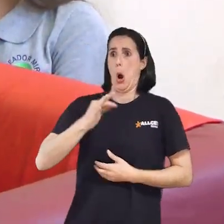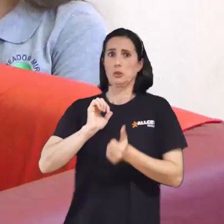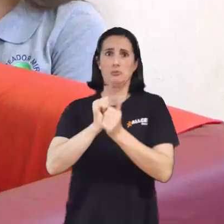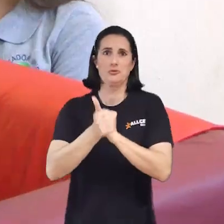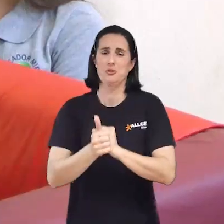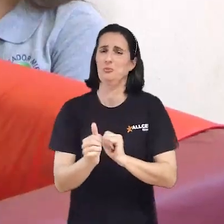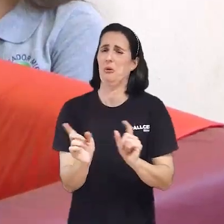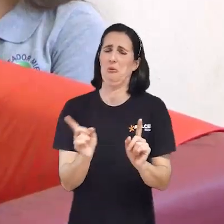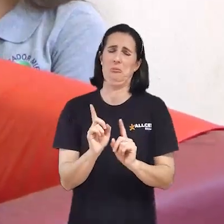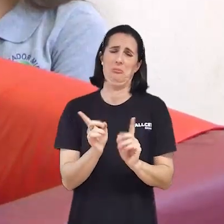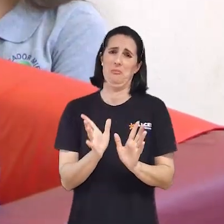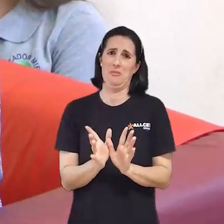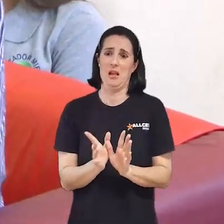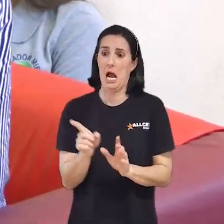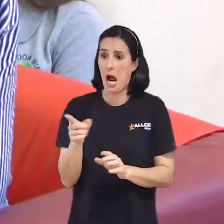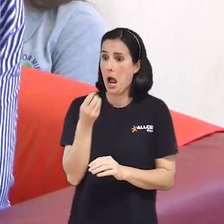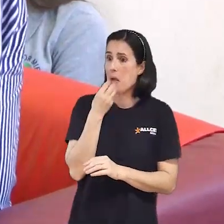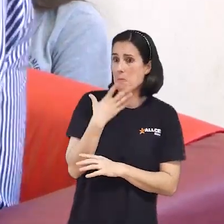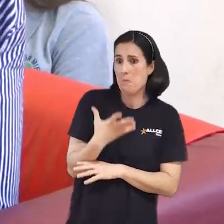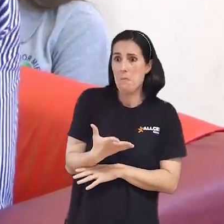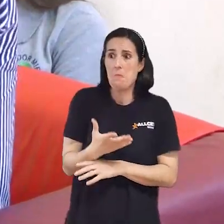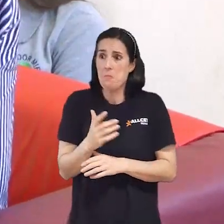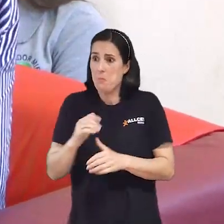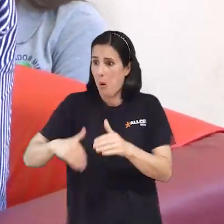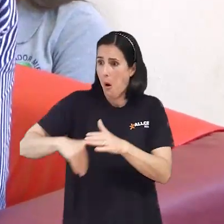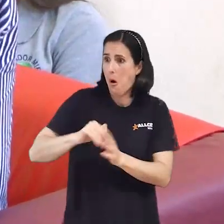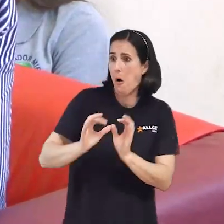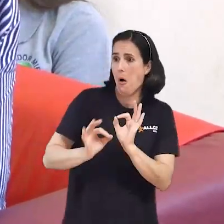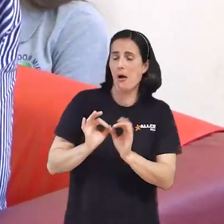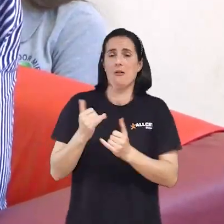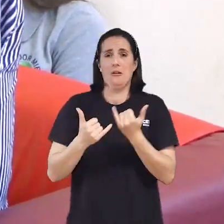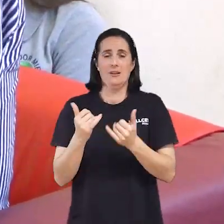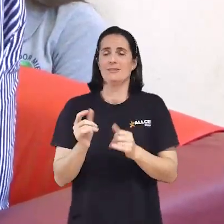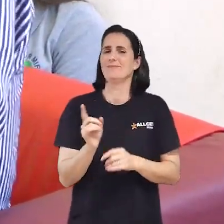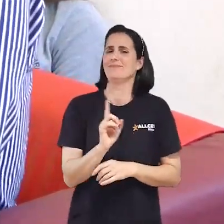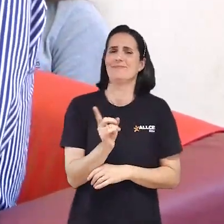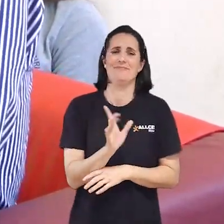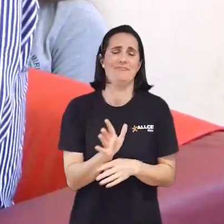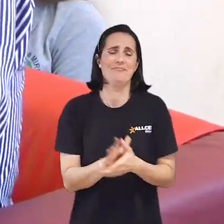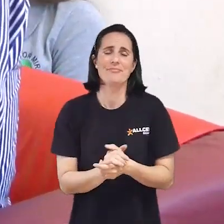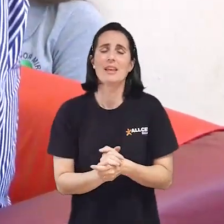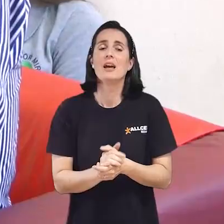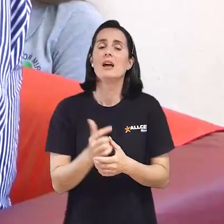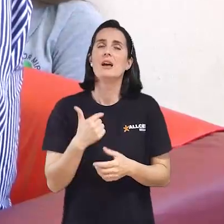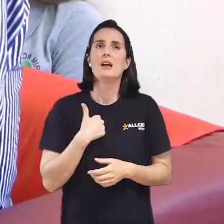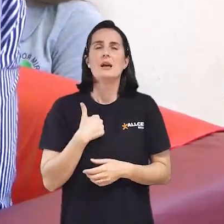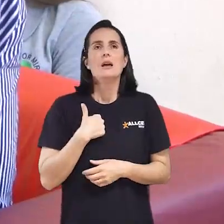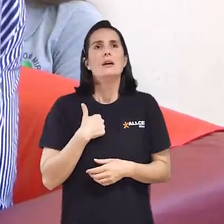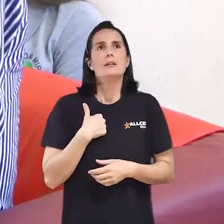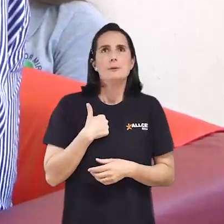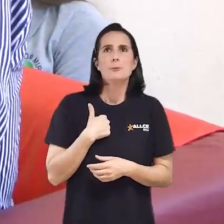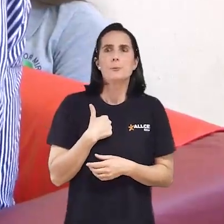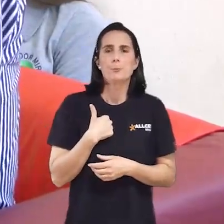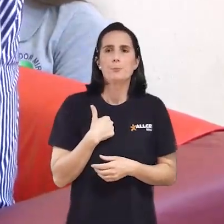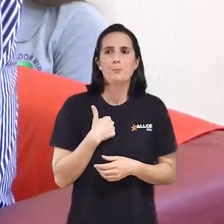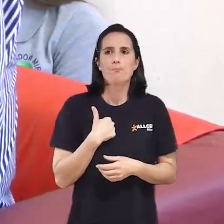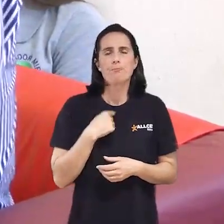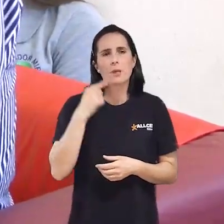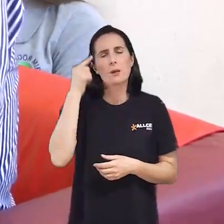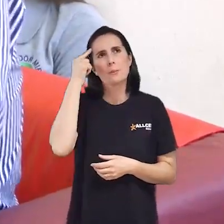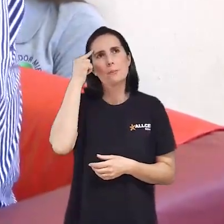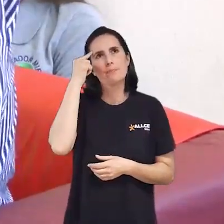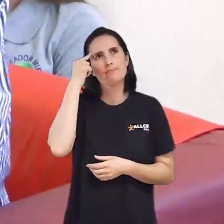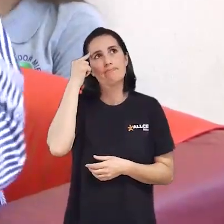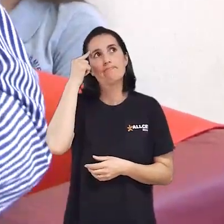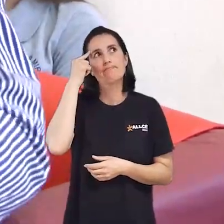pode ser que aquele sonho dê errado. E pode ser que dê errado mesmo. Né? E a gente tem que ter um plano B. Então, como eu queria ser